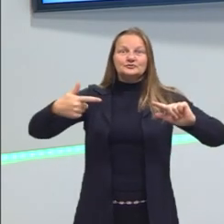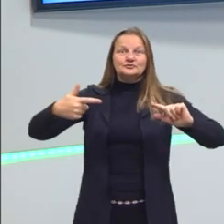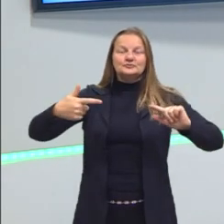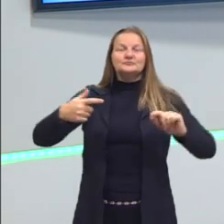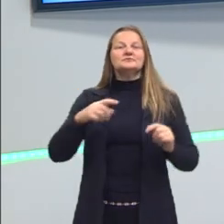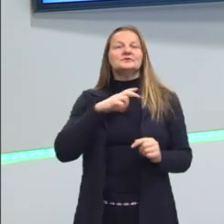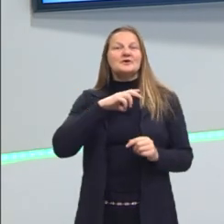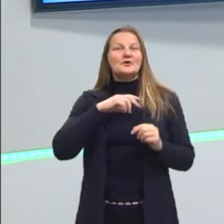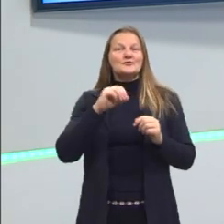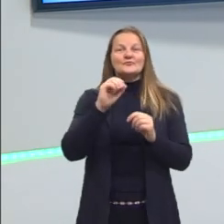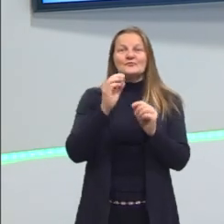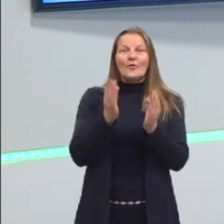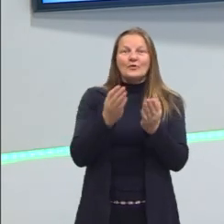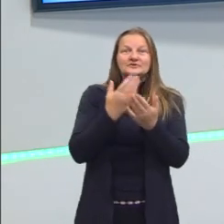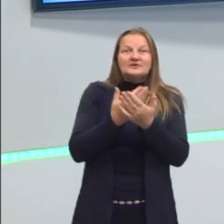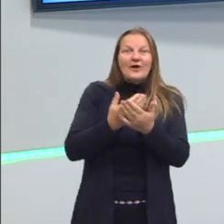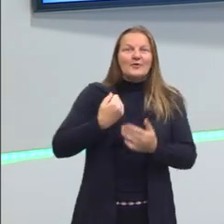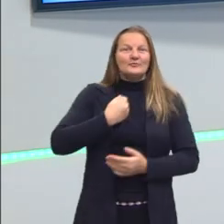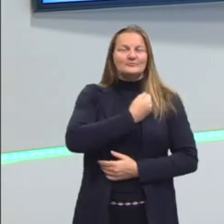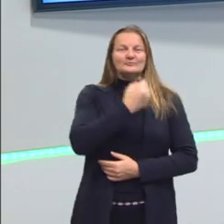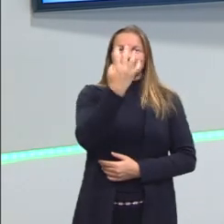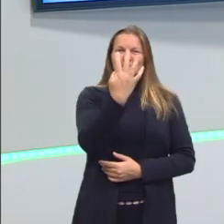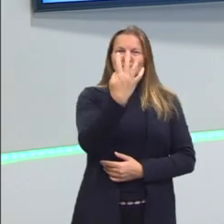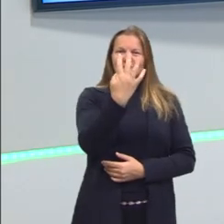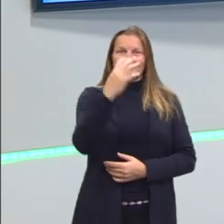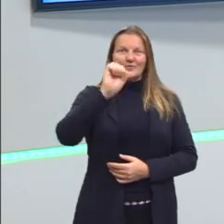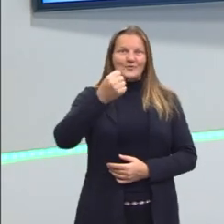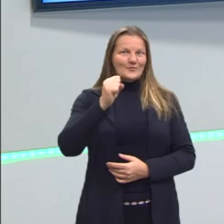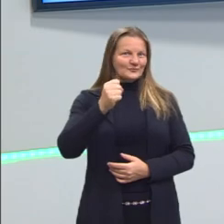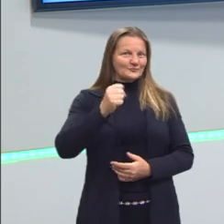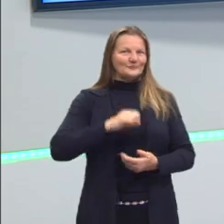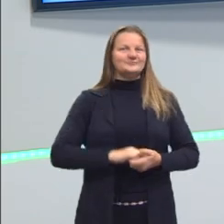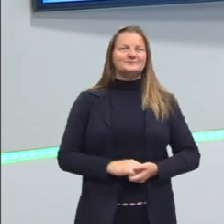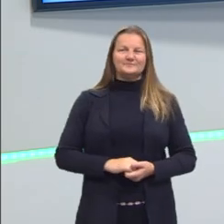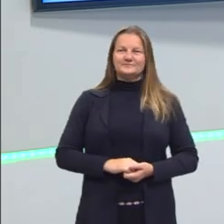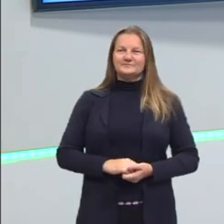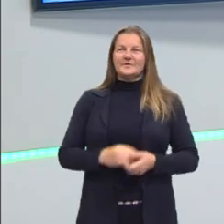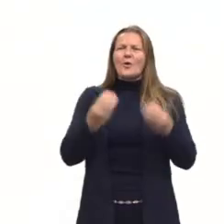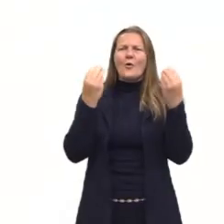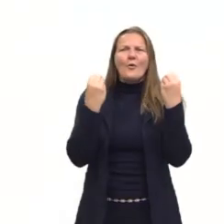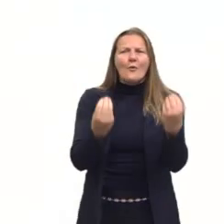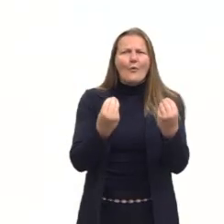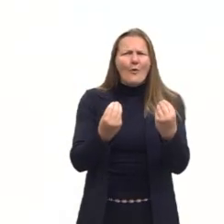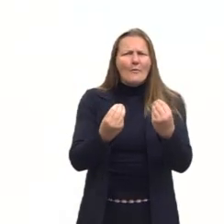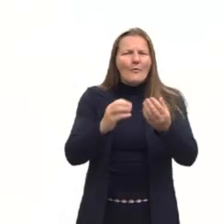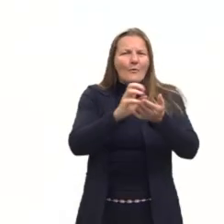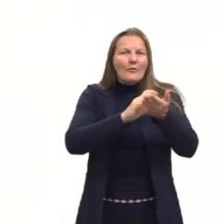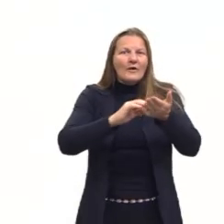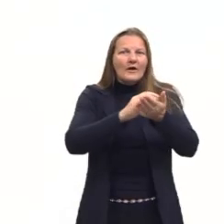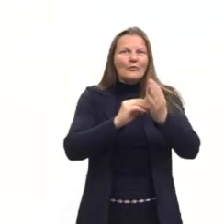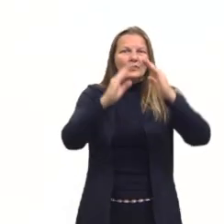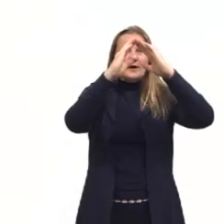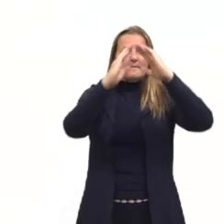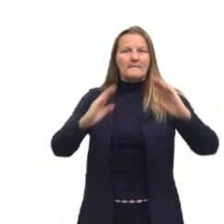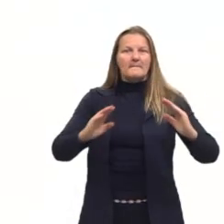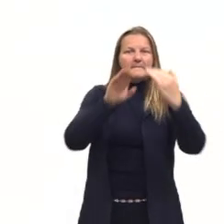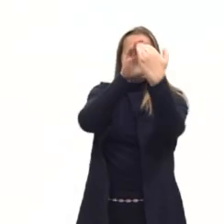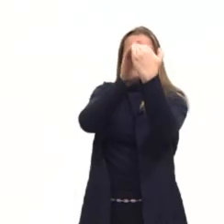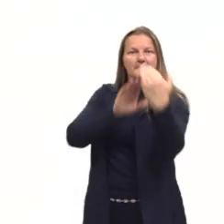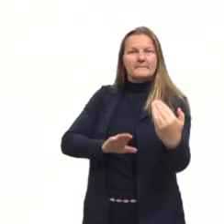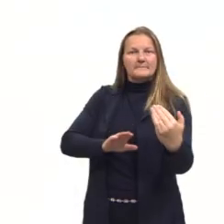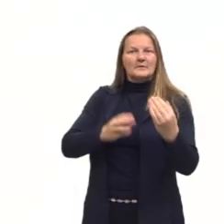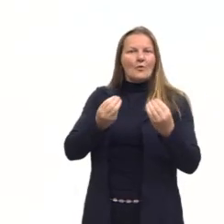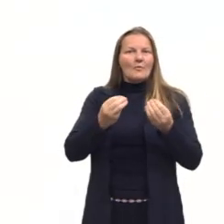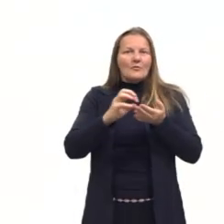espacial na nossa aula então de número 48 como calcular uma pirâmide